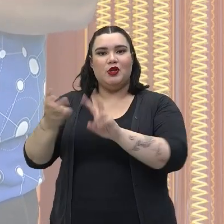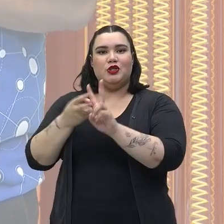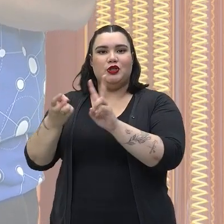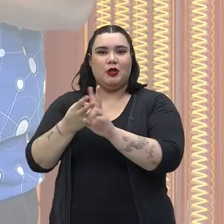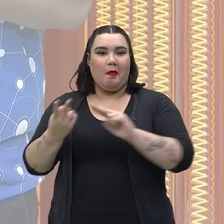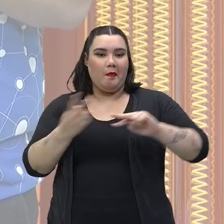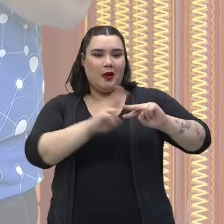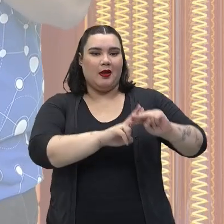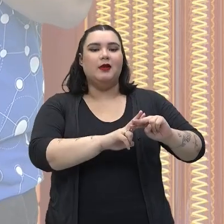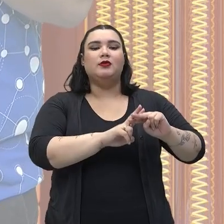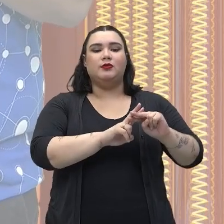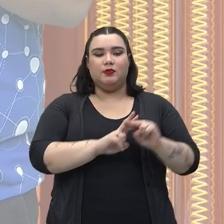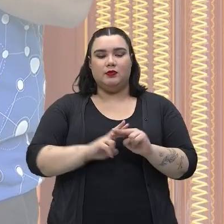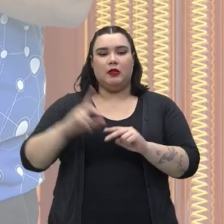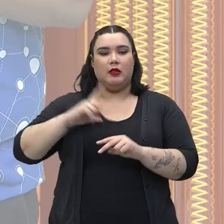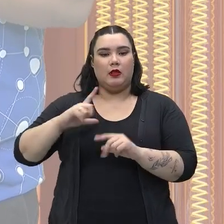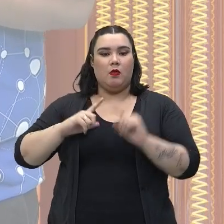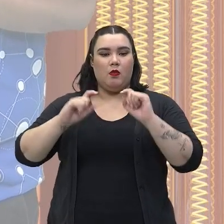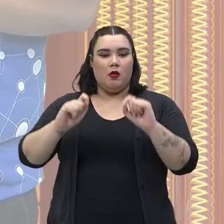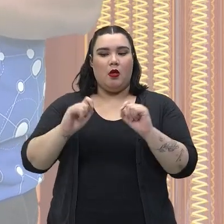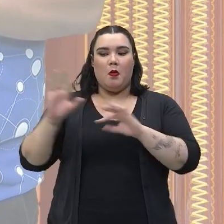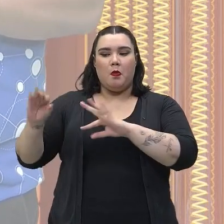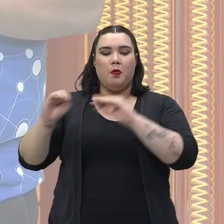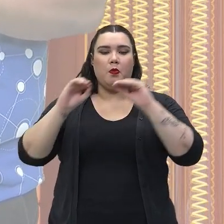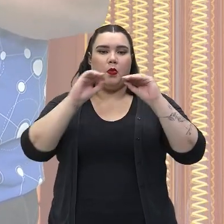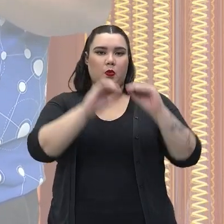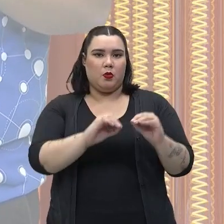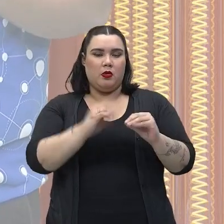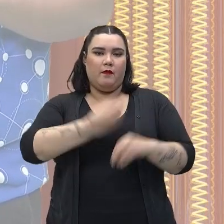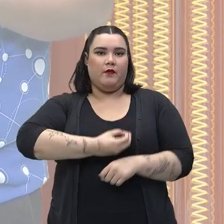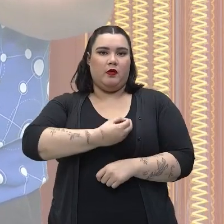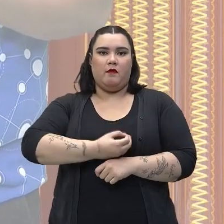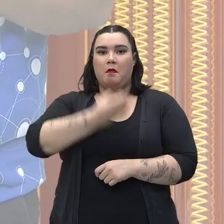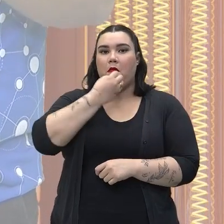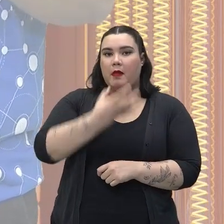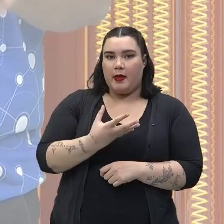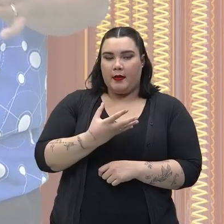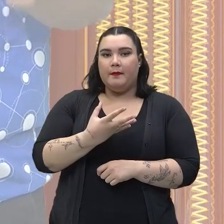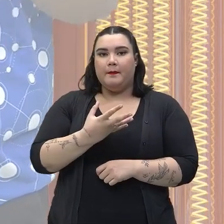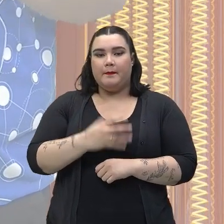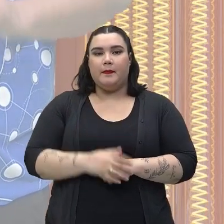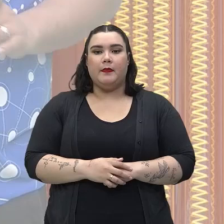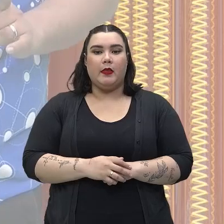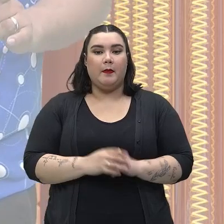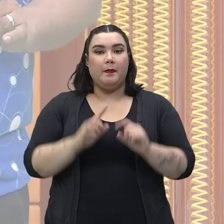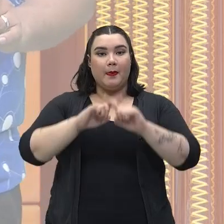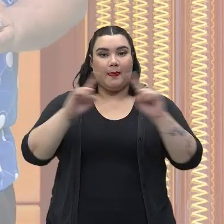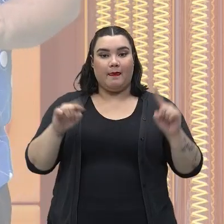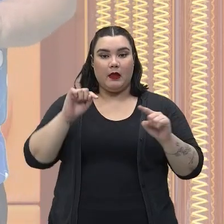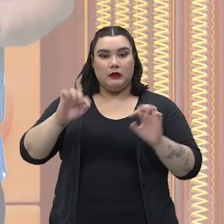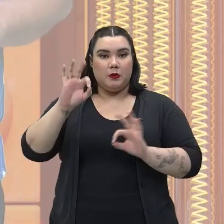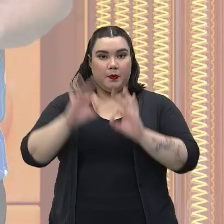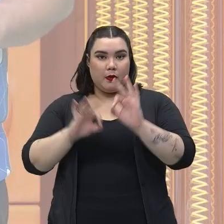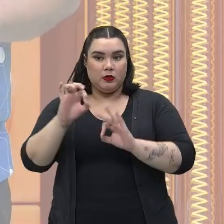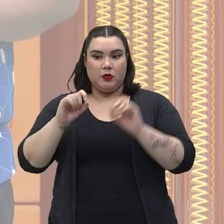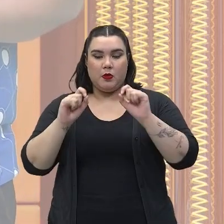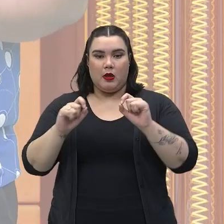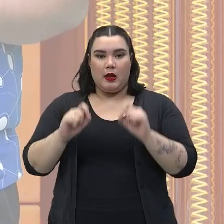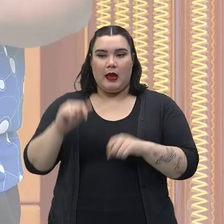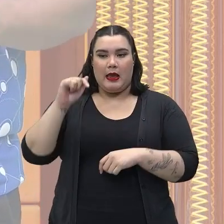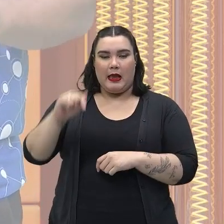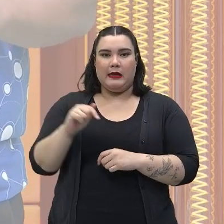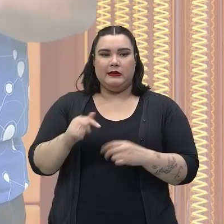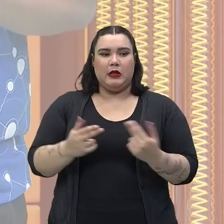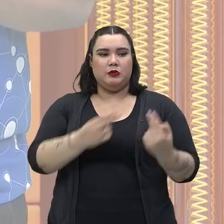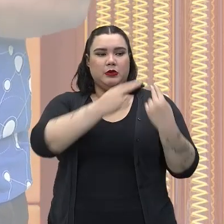a tutela jesuíta e transferindo-a para a administração civil. No entanto, quando ele faz esse processo ali de extinguir a tutela